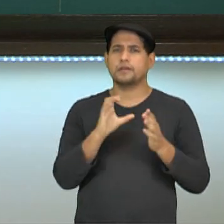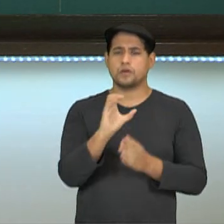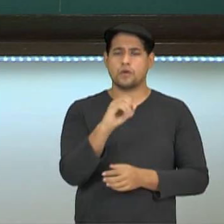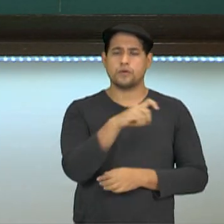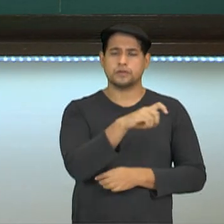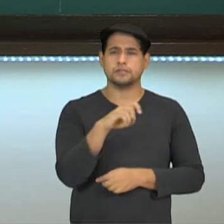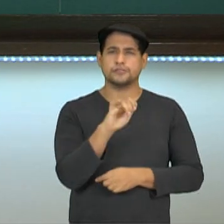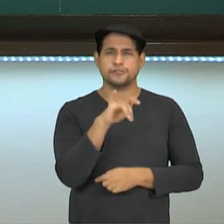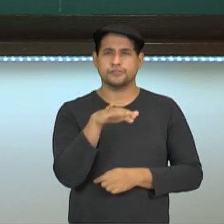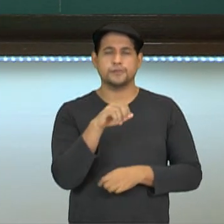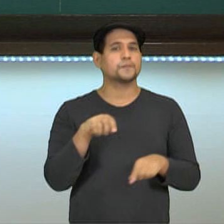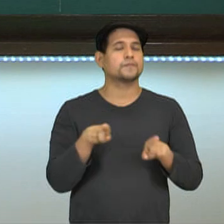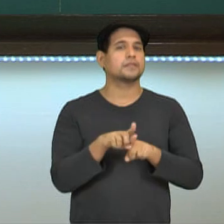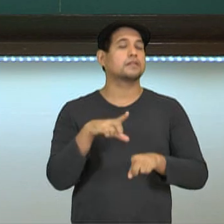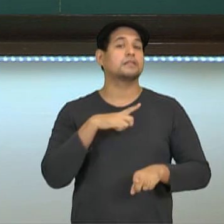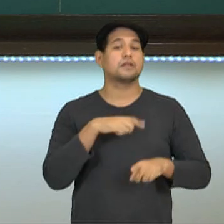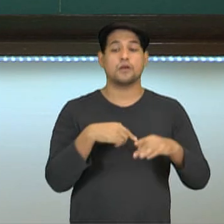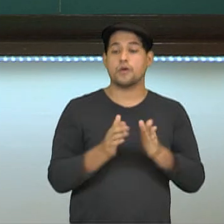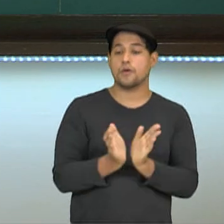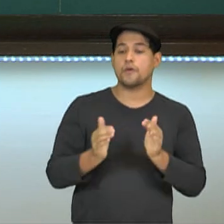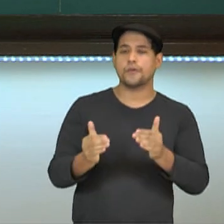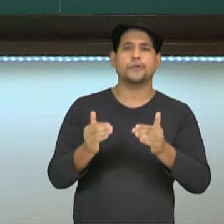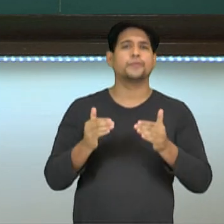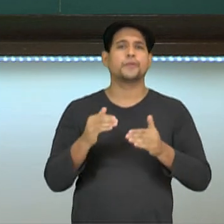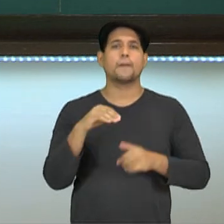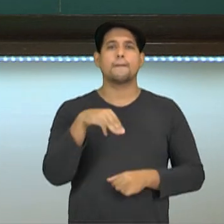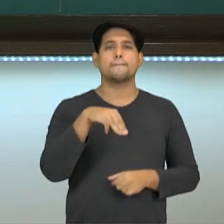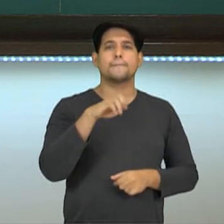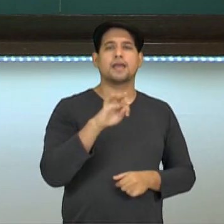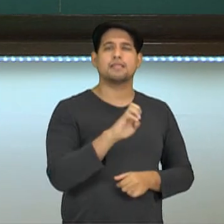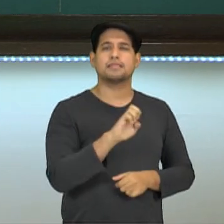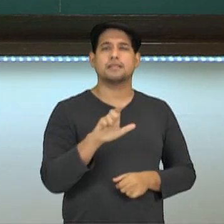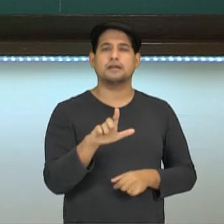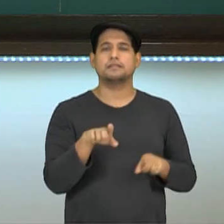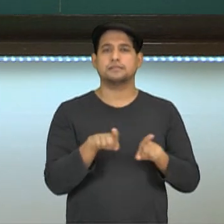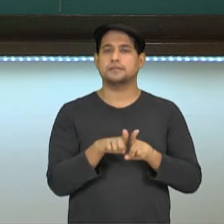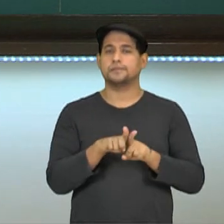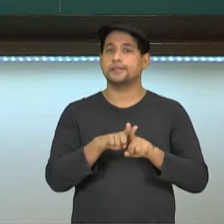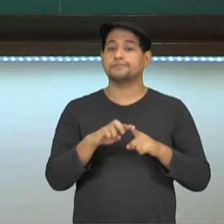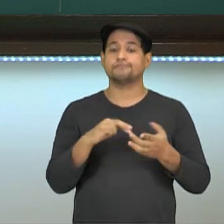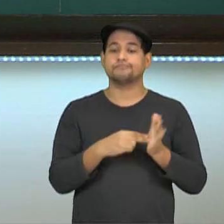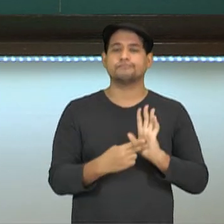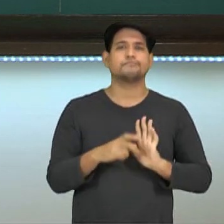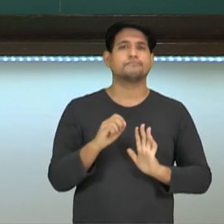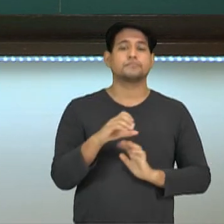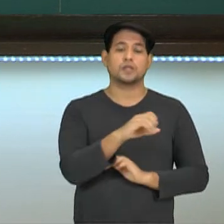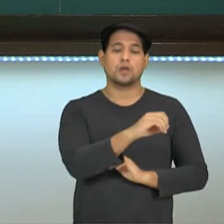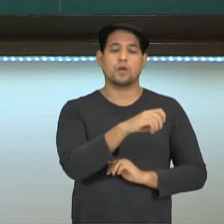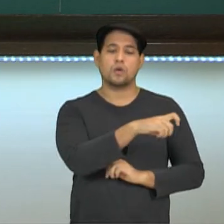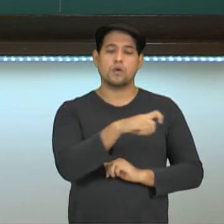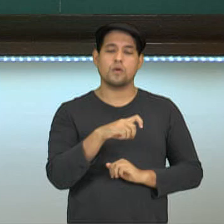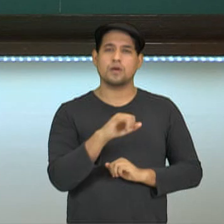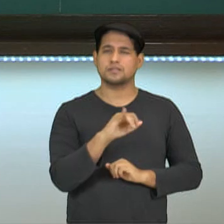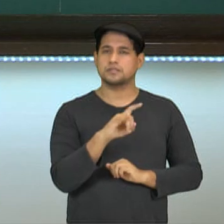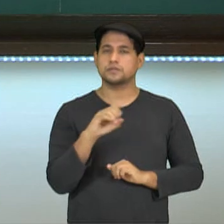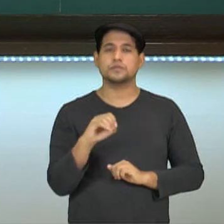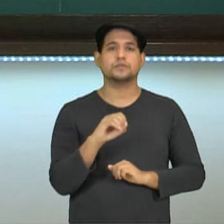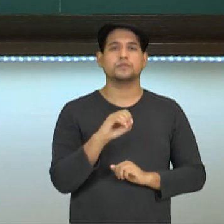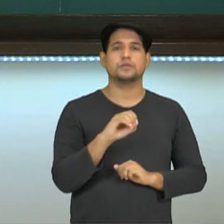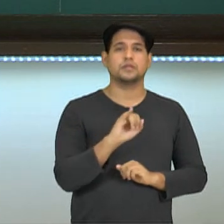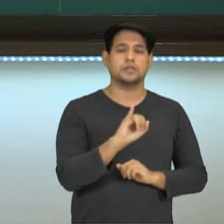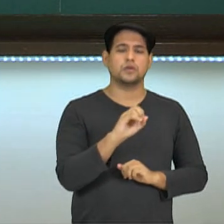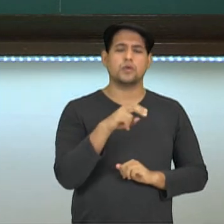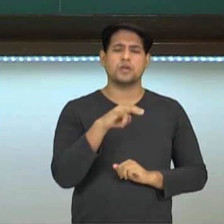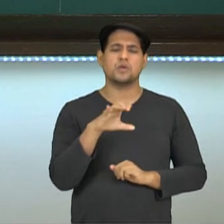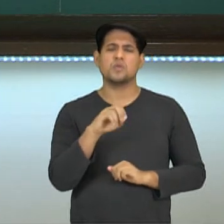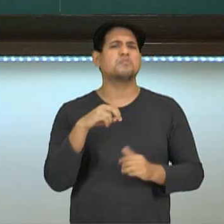oxigênio pertence lá ao grupo dos metais da tabela periódica. Este é um óxido iônico. E o